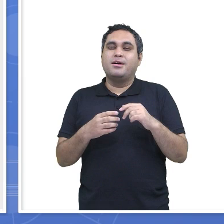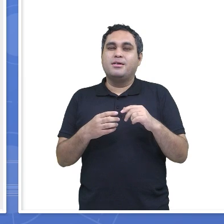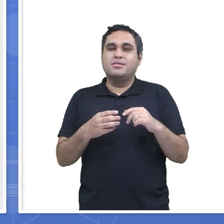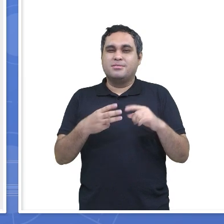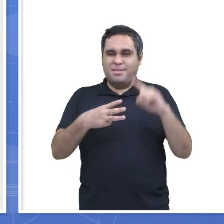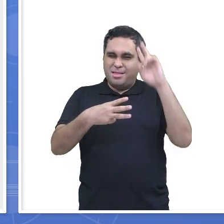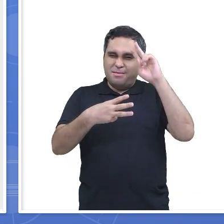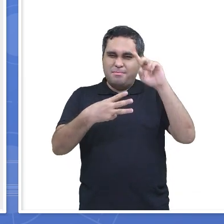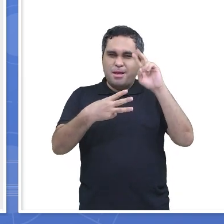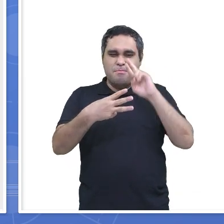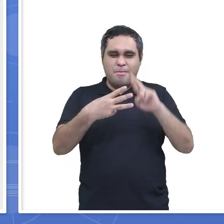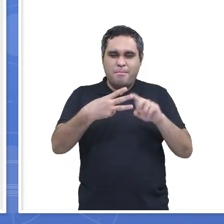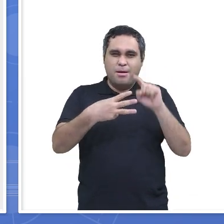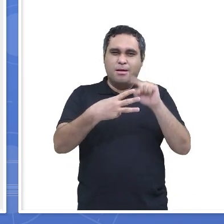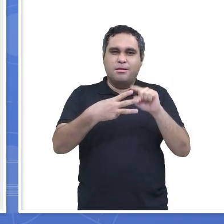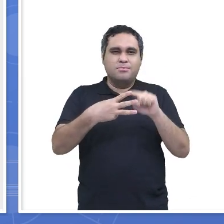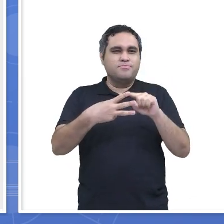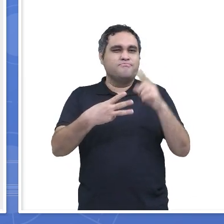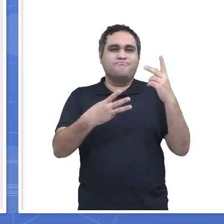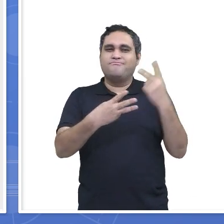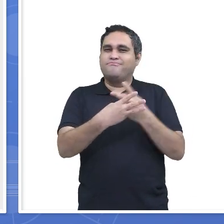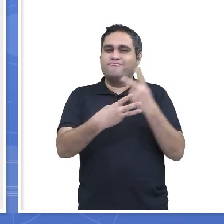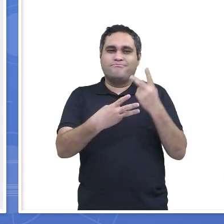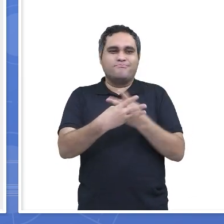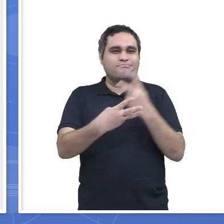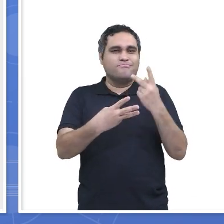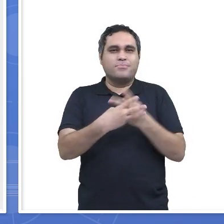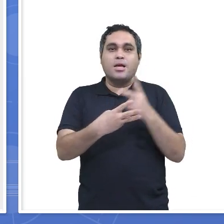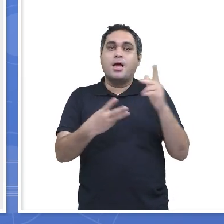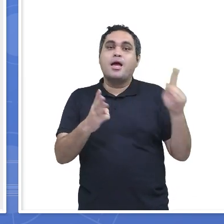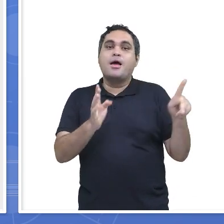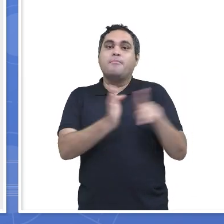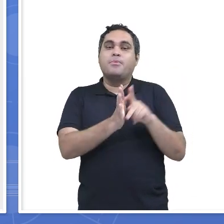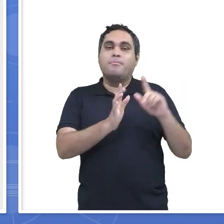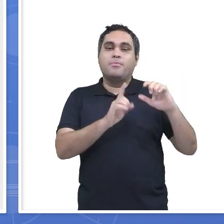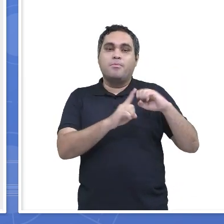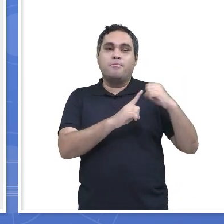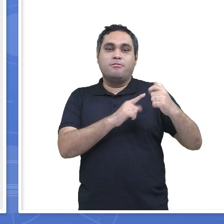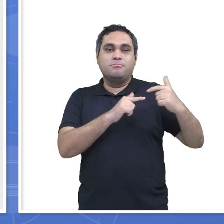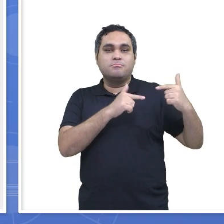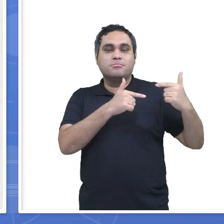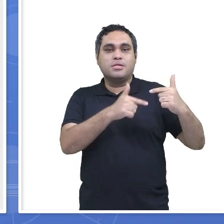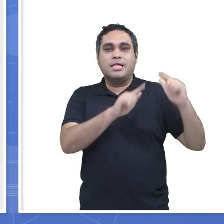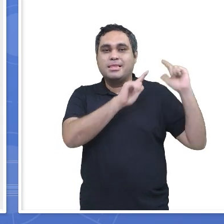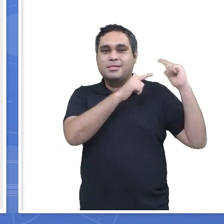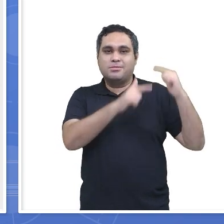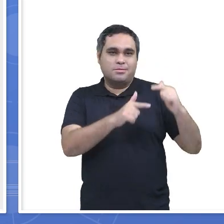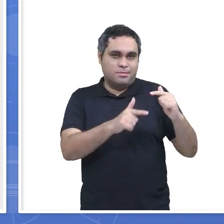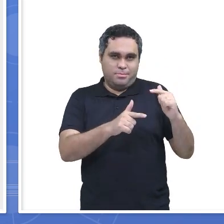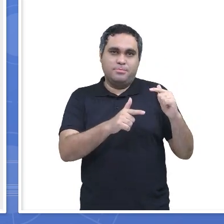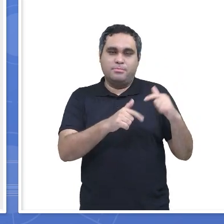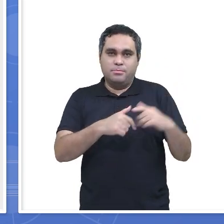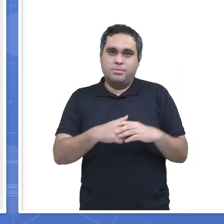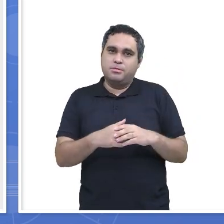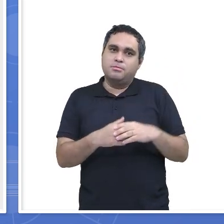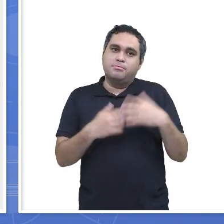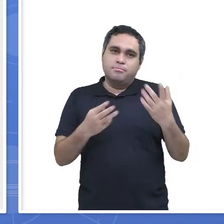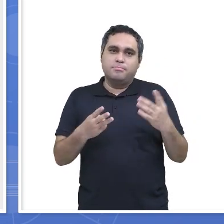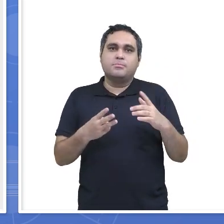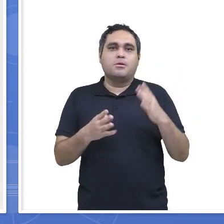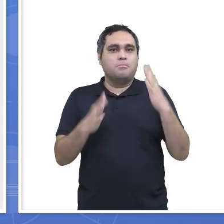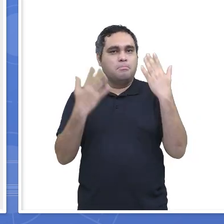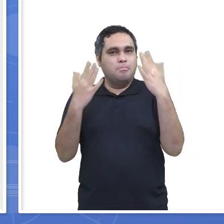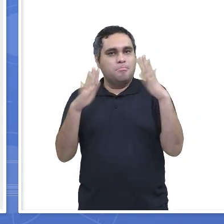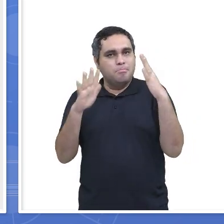1 apresenta uma característica típica dos movimentos sociais tradicionais, então não podia ser. Muito bem, parabéns